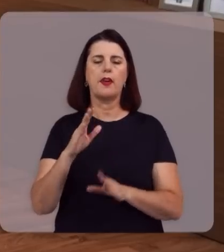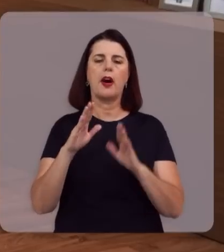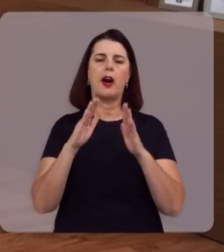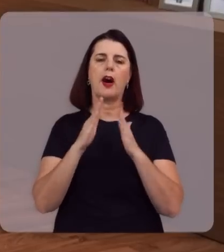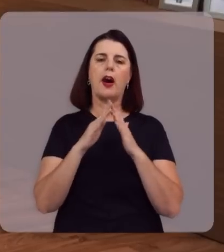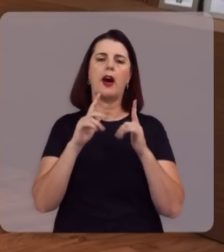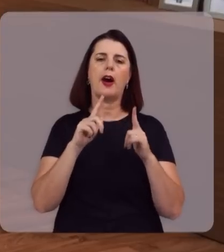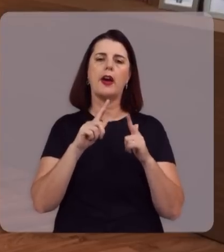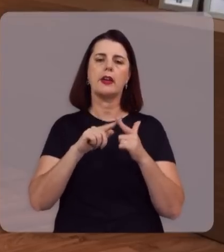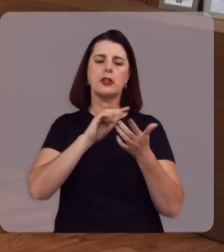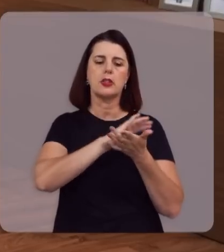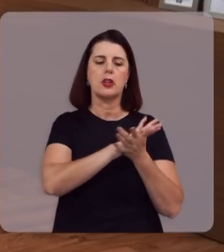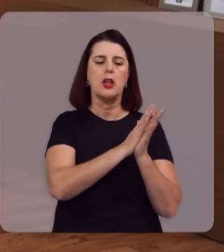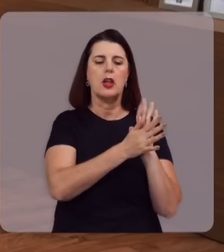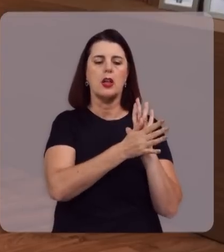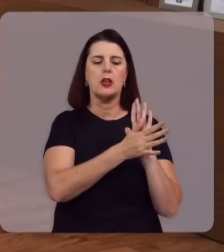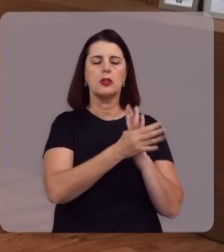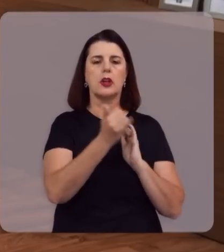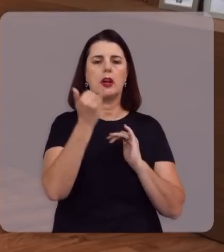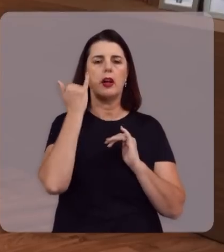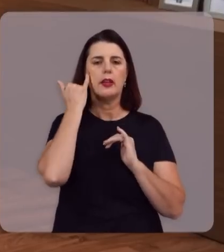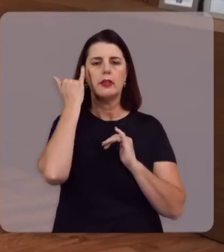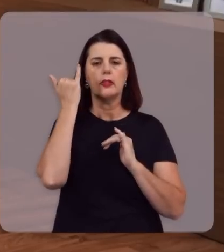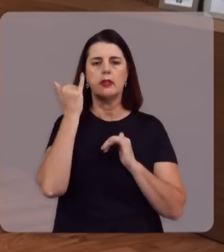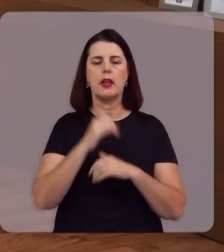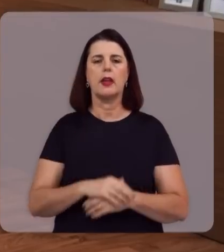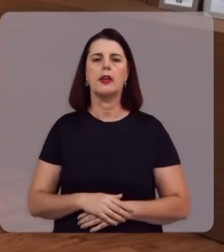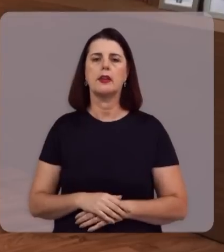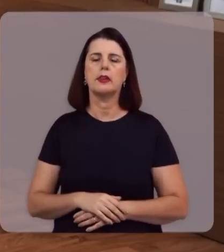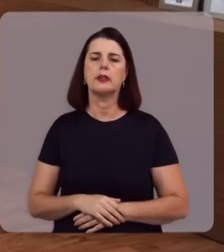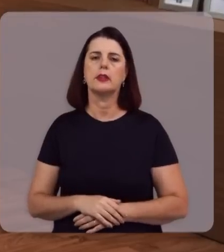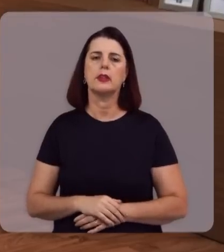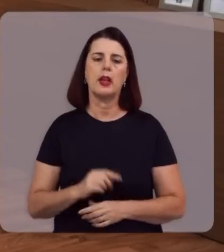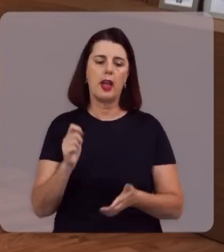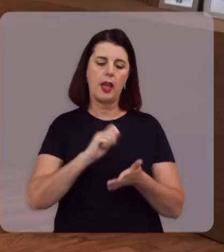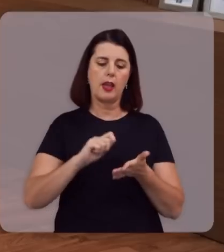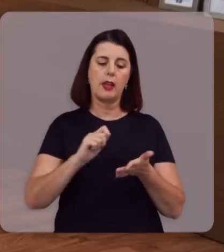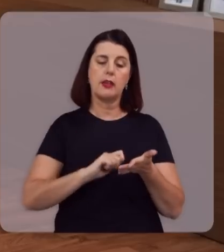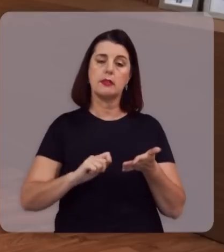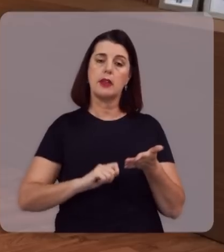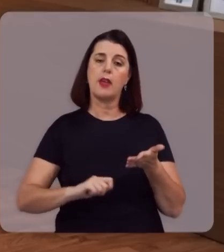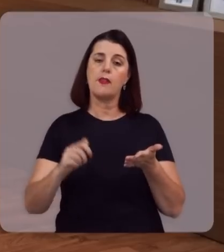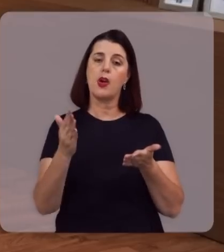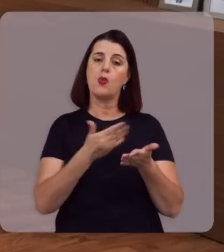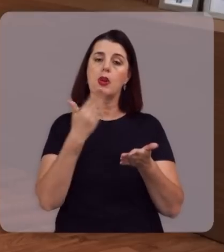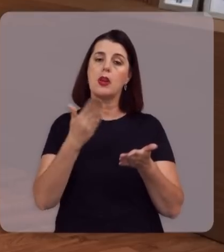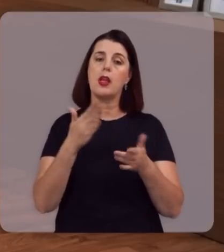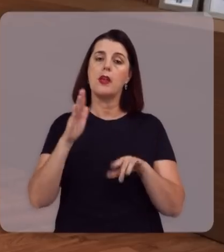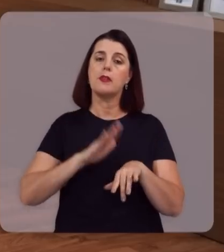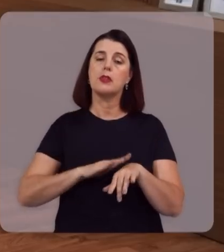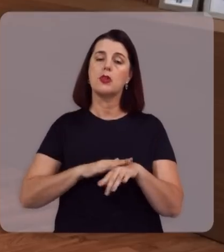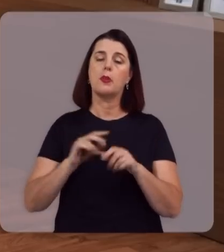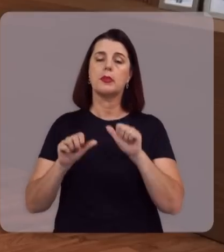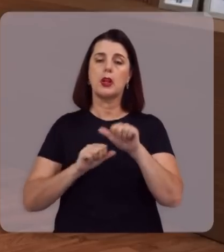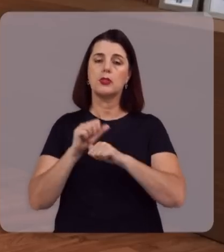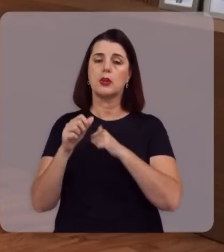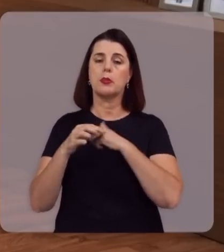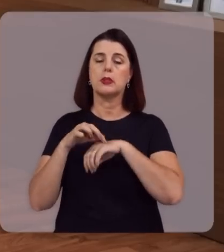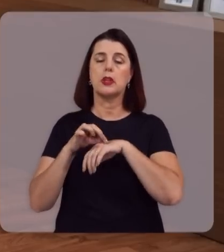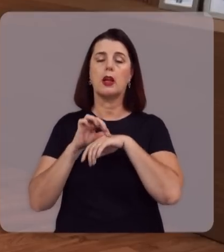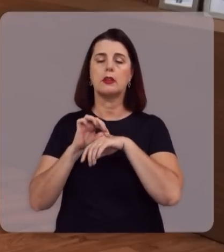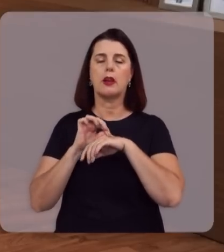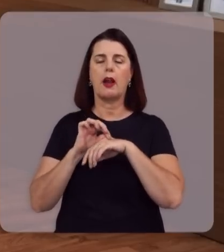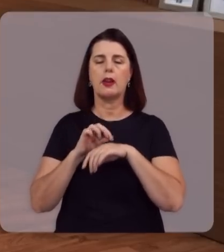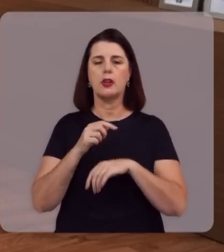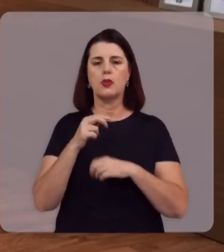Nicéia, derrotando as teses heréticas de Ario, escreveu um livro sobre a encarnação do Verbo e disse que a